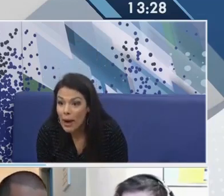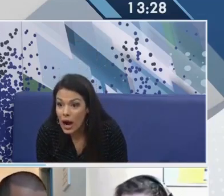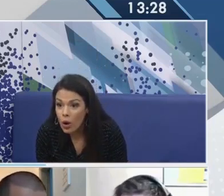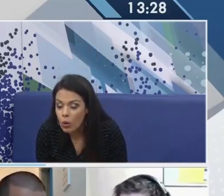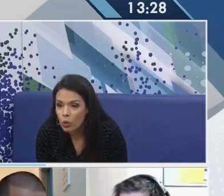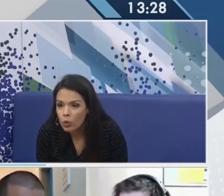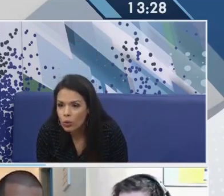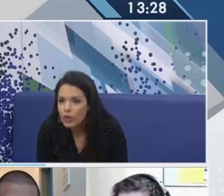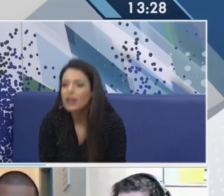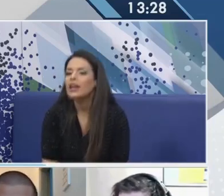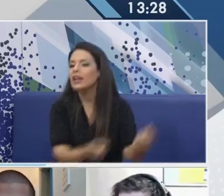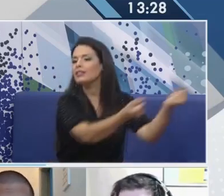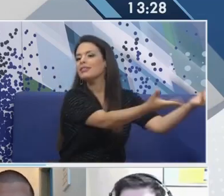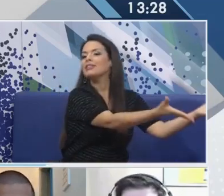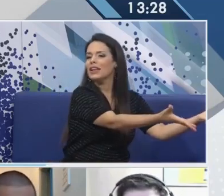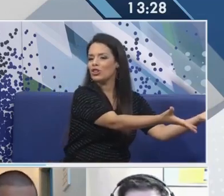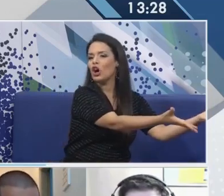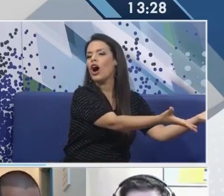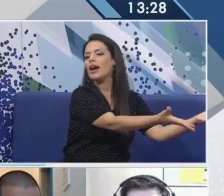com a mão.